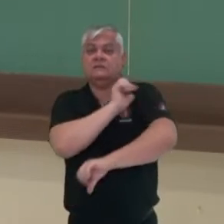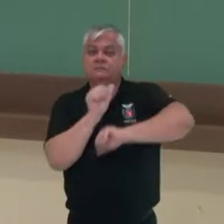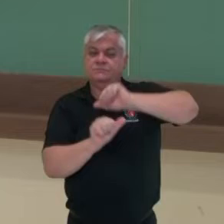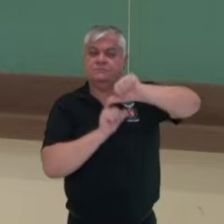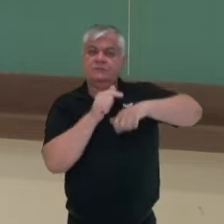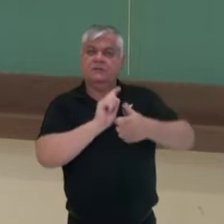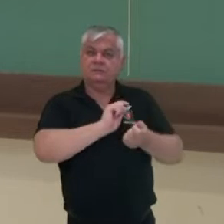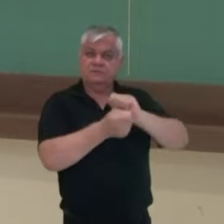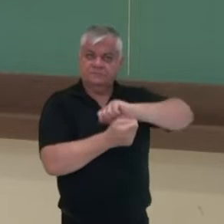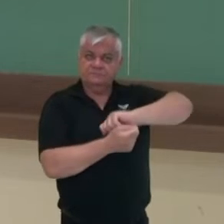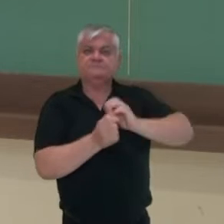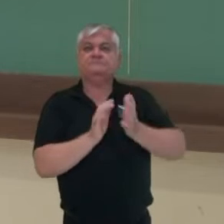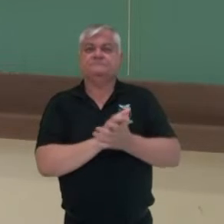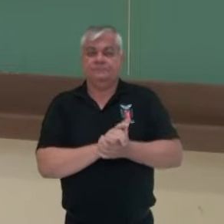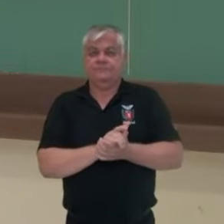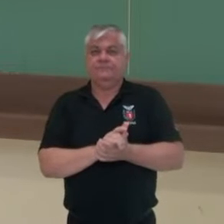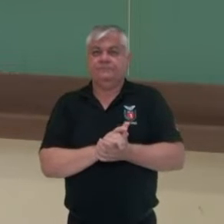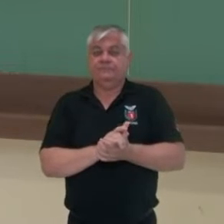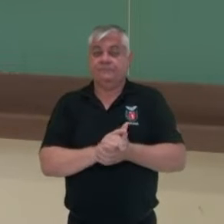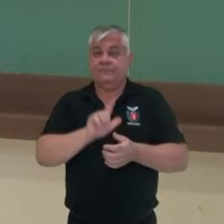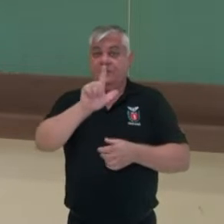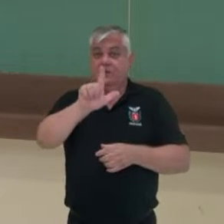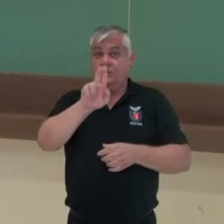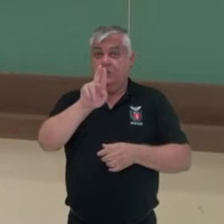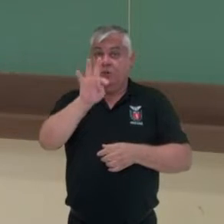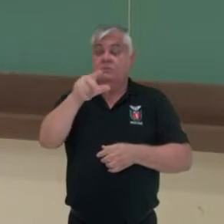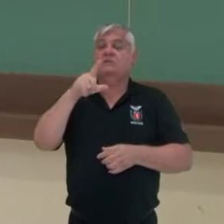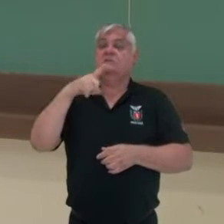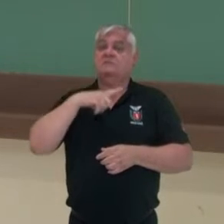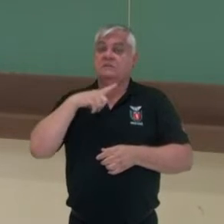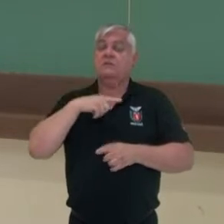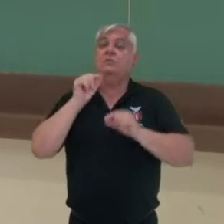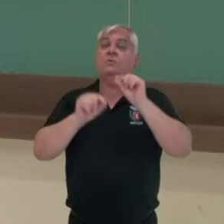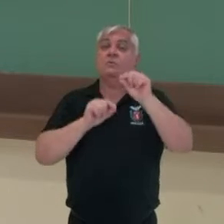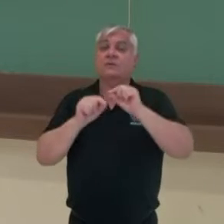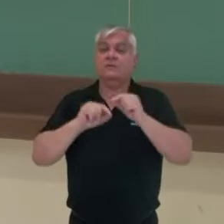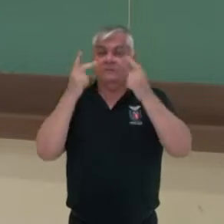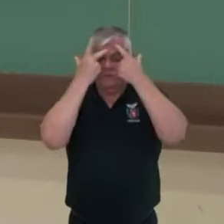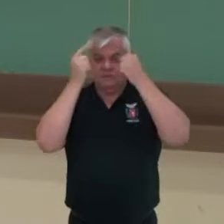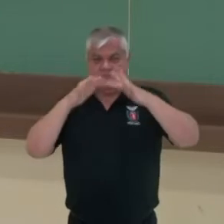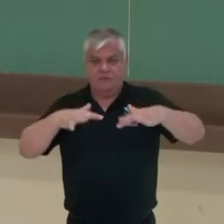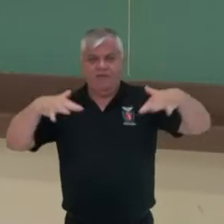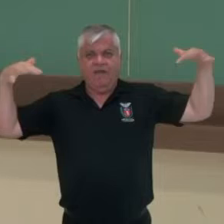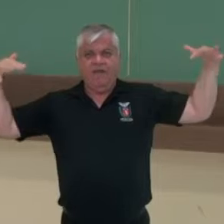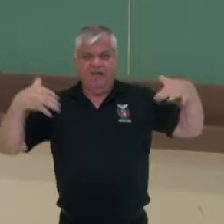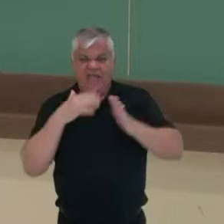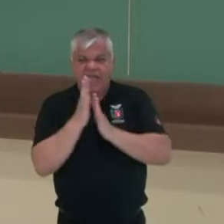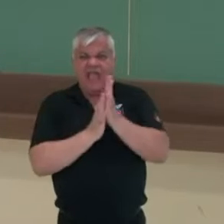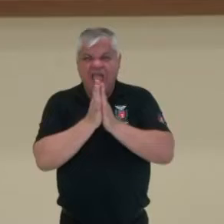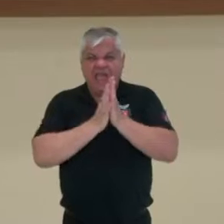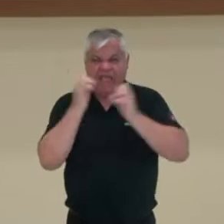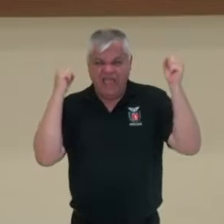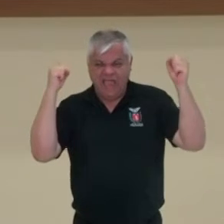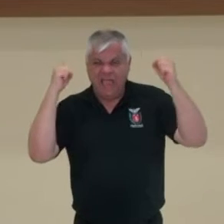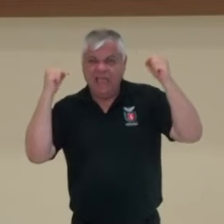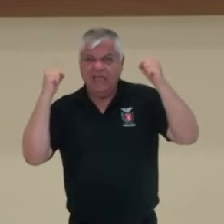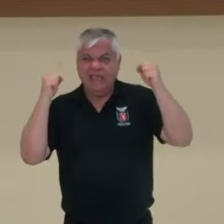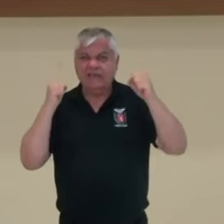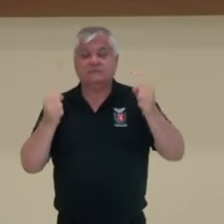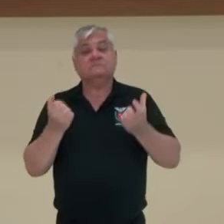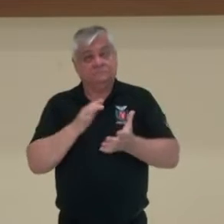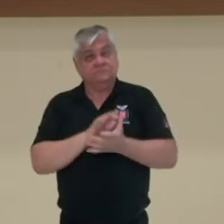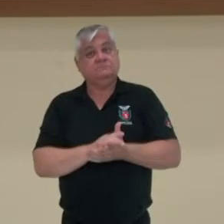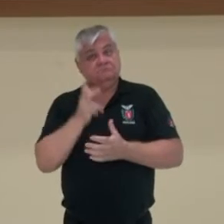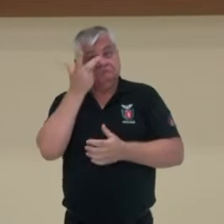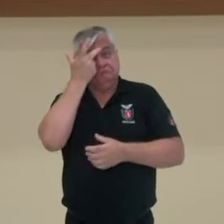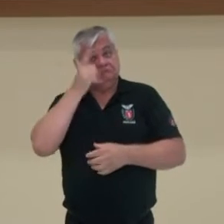mudando. As lutas têm um grande potencial para entreter as massas e virou um espetáculo. Então, eles viram que as